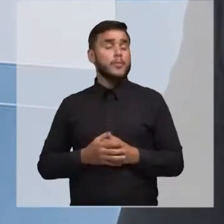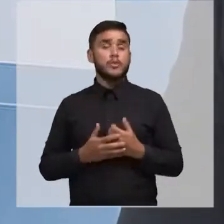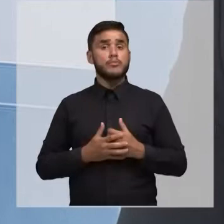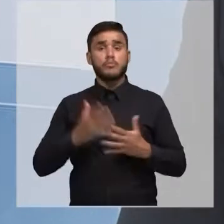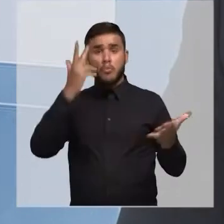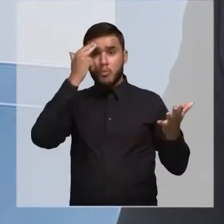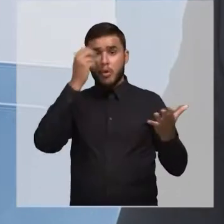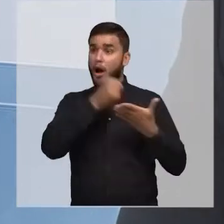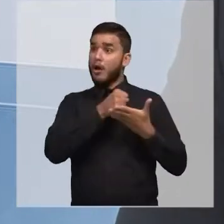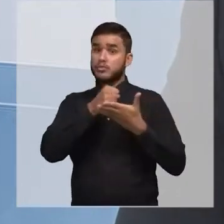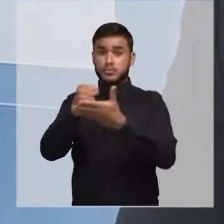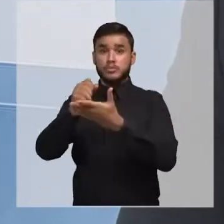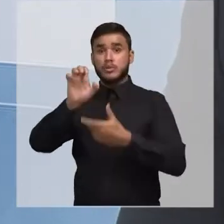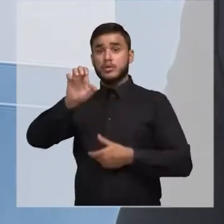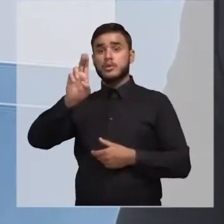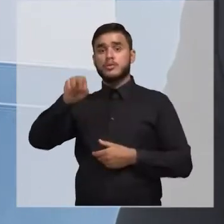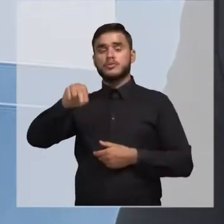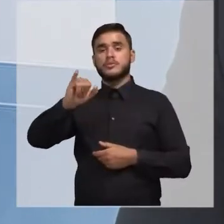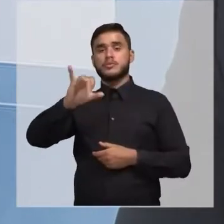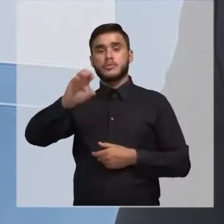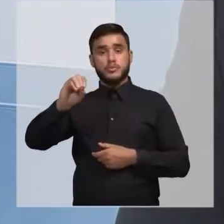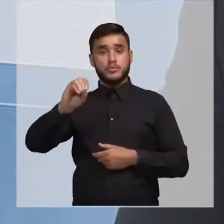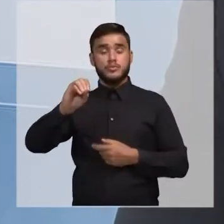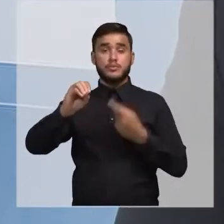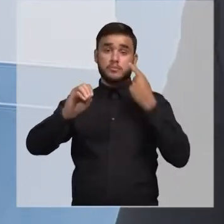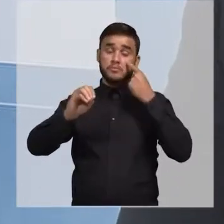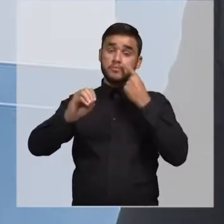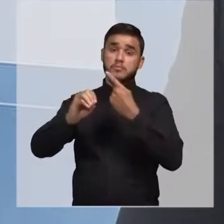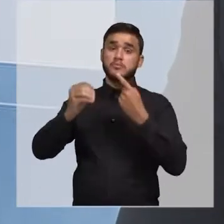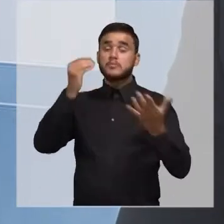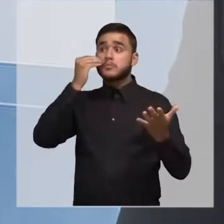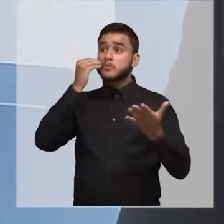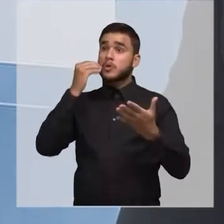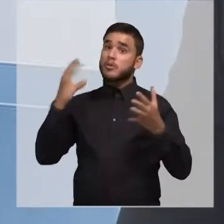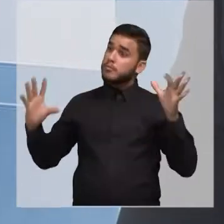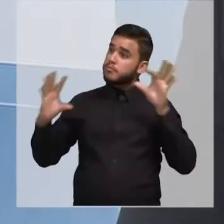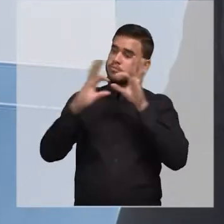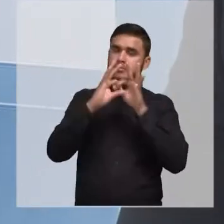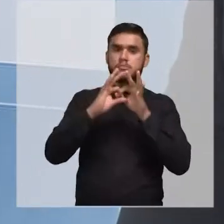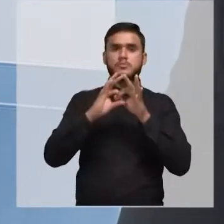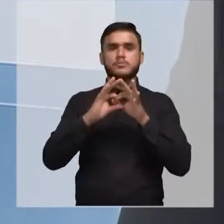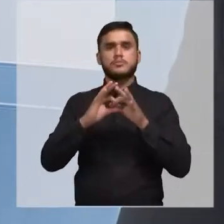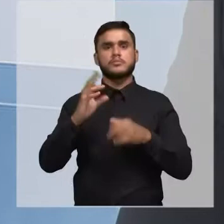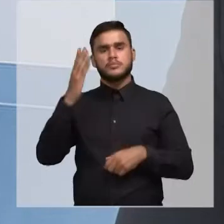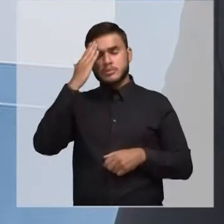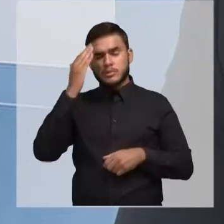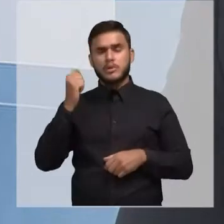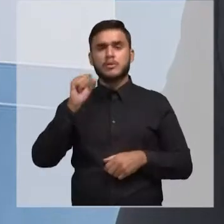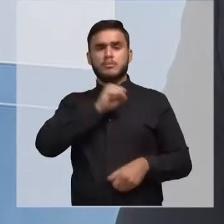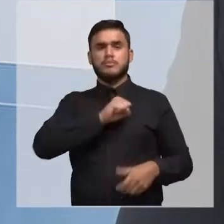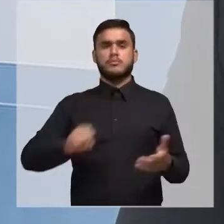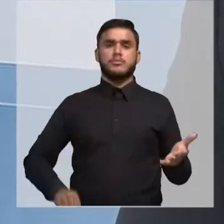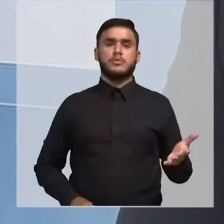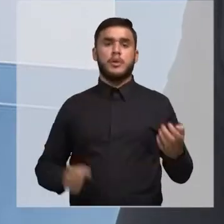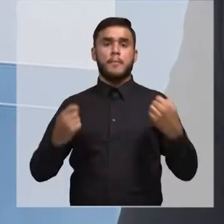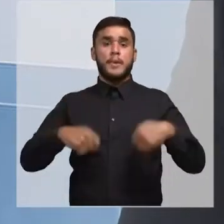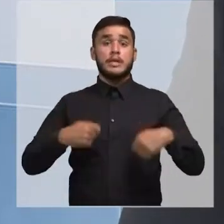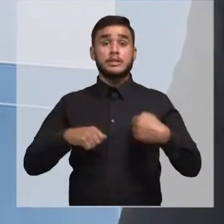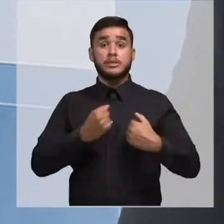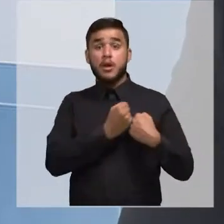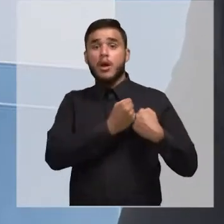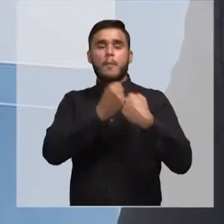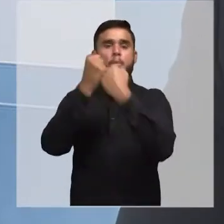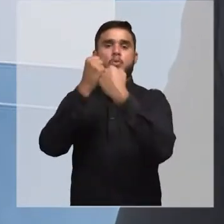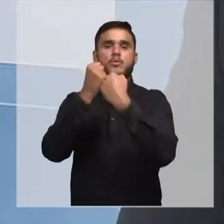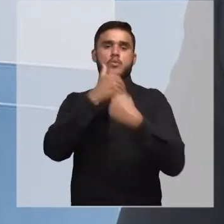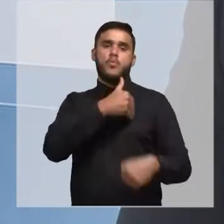ao senador Eunício a possibilidade de se coligar com ele, porque todo mundo sabe que a eleição para o Senado tem que ter influência do